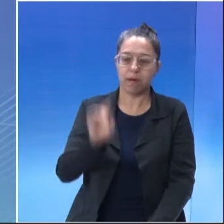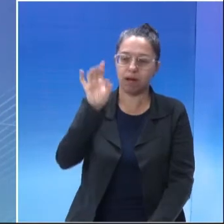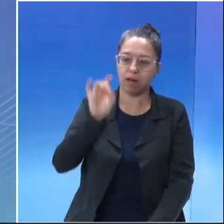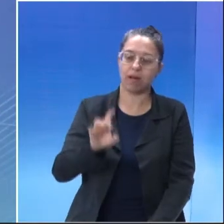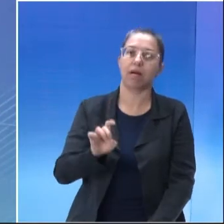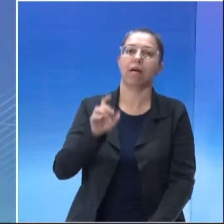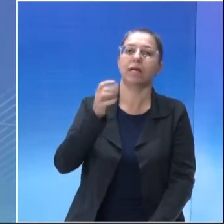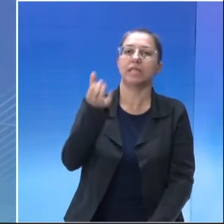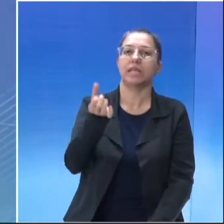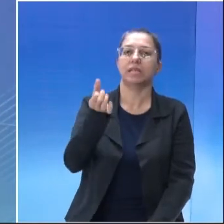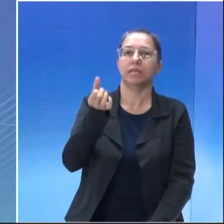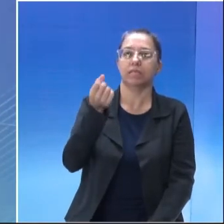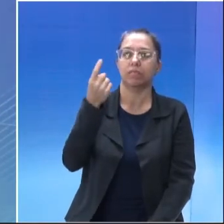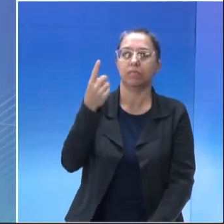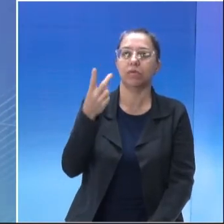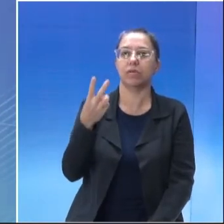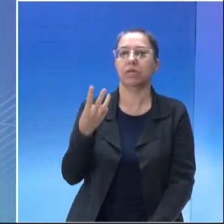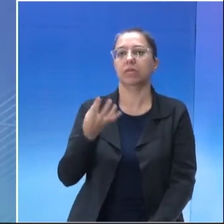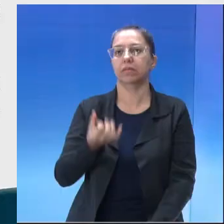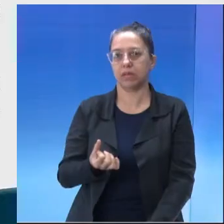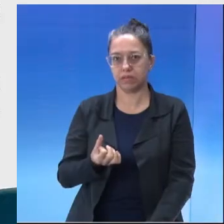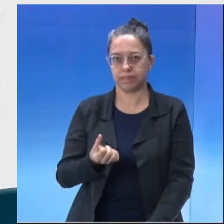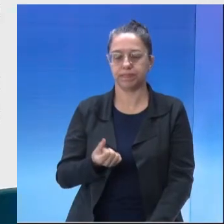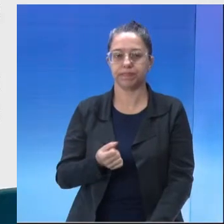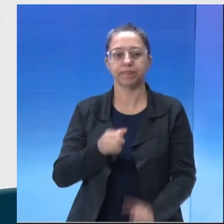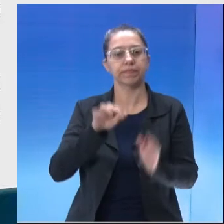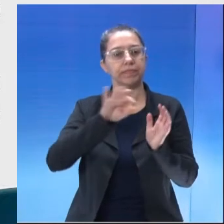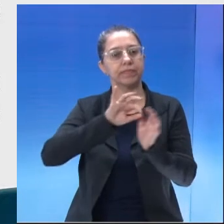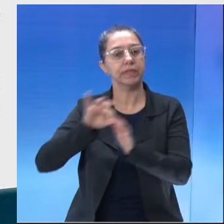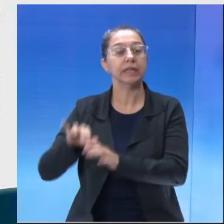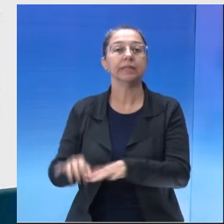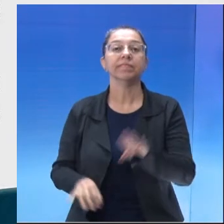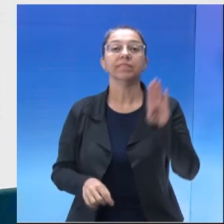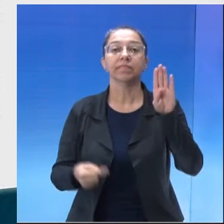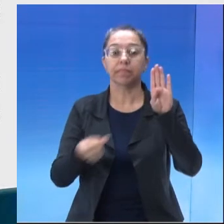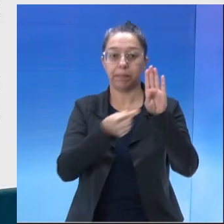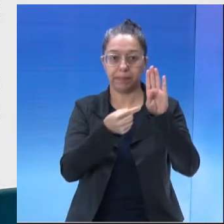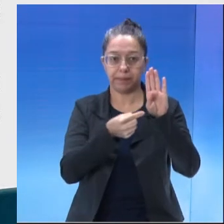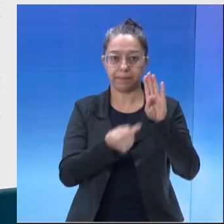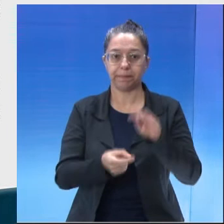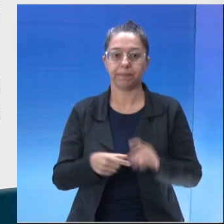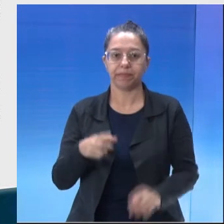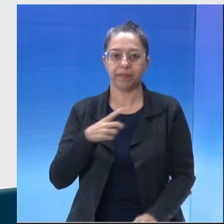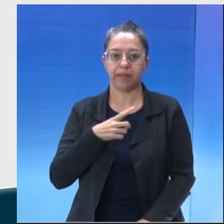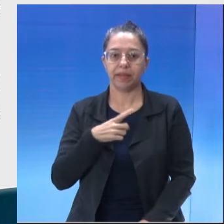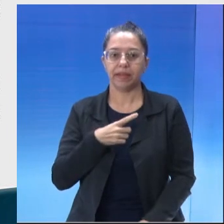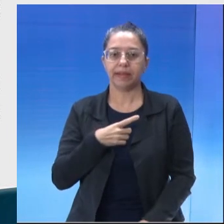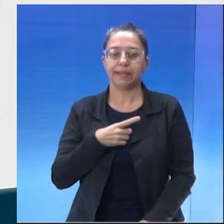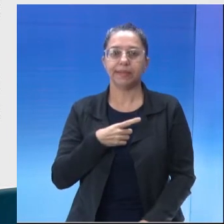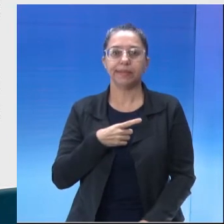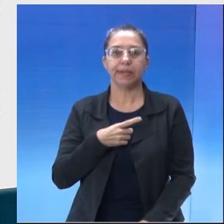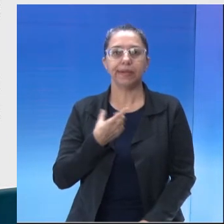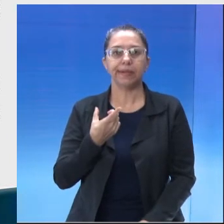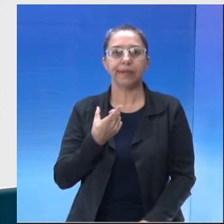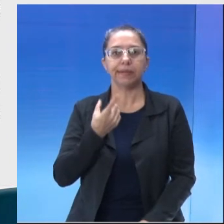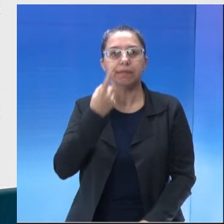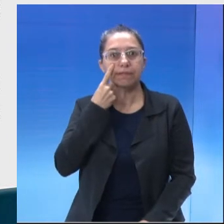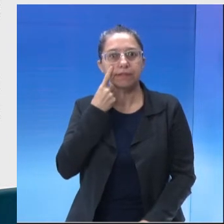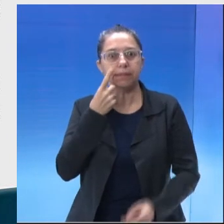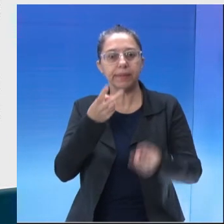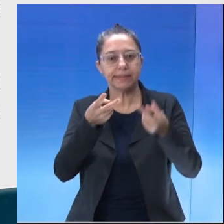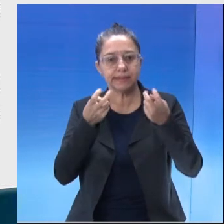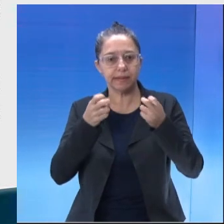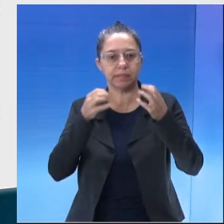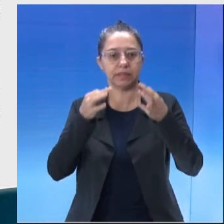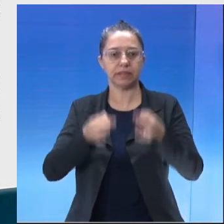a estrutura sintática. B. Marcas de interlocução para aproximar o leitor das experiências vividas